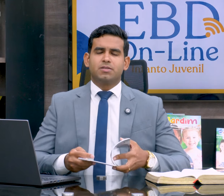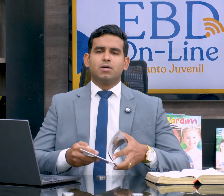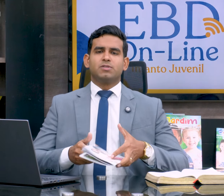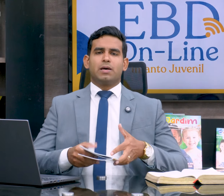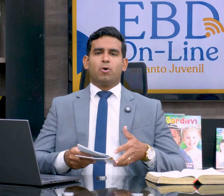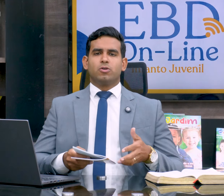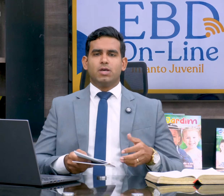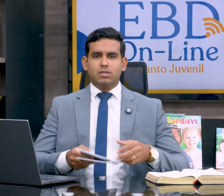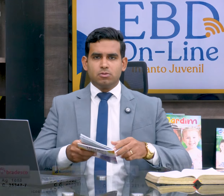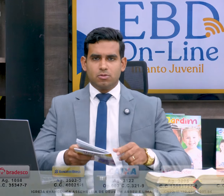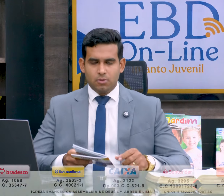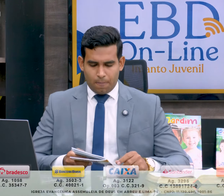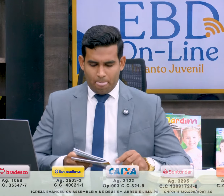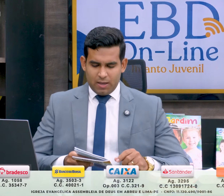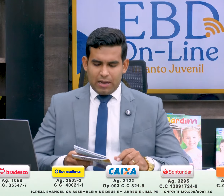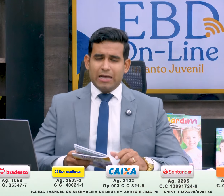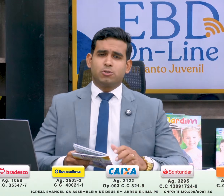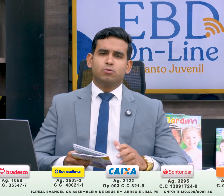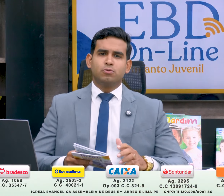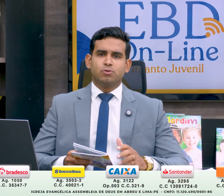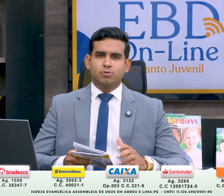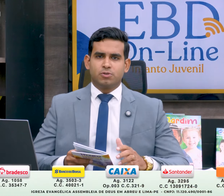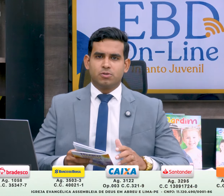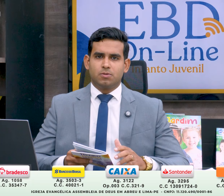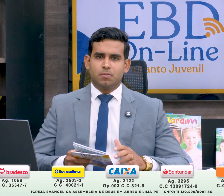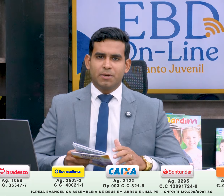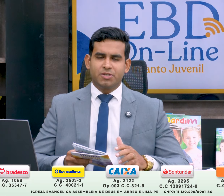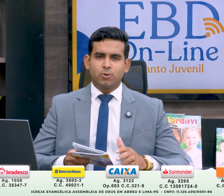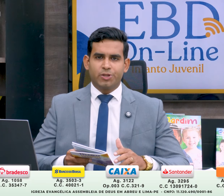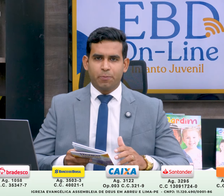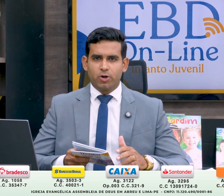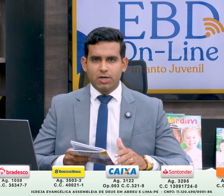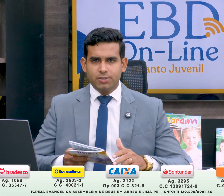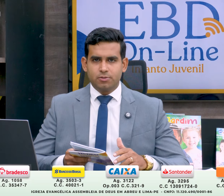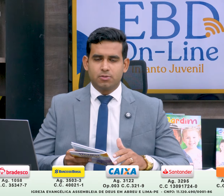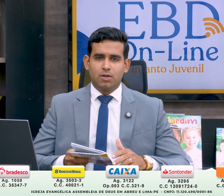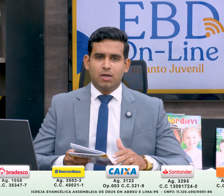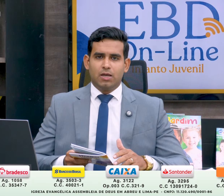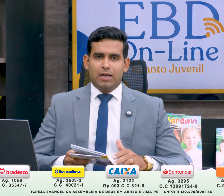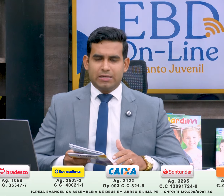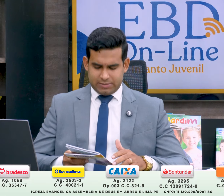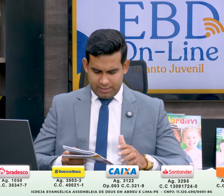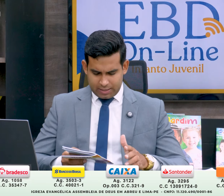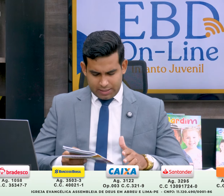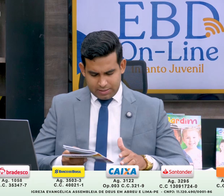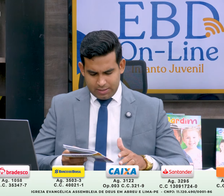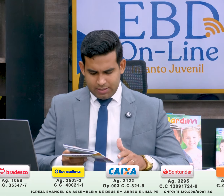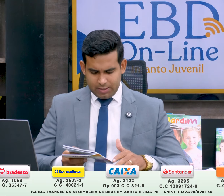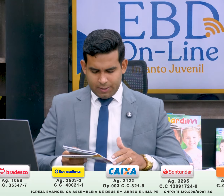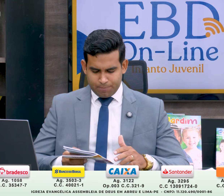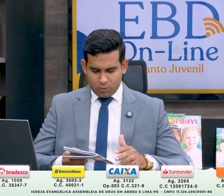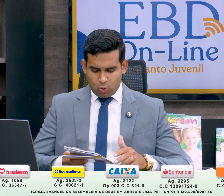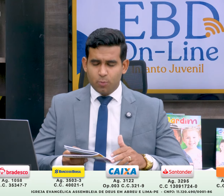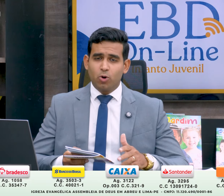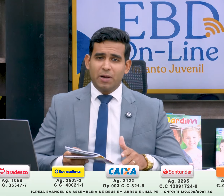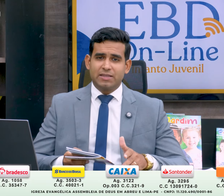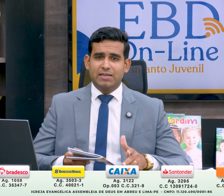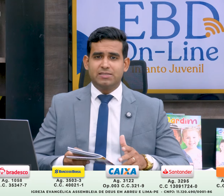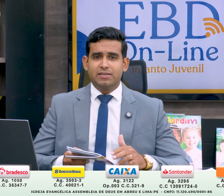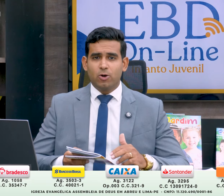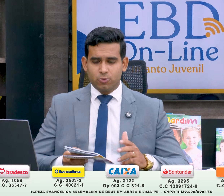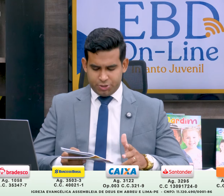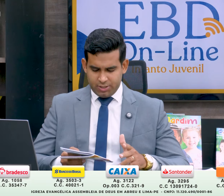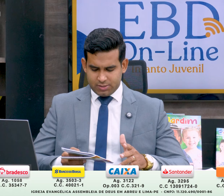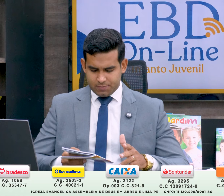trimestre estamos abordando assuntos bastante contemporâneos acerca de como